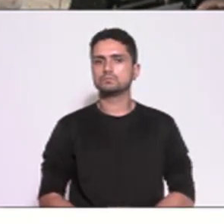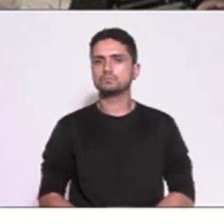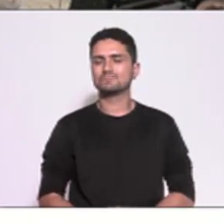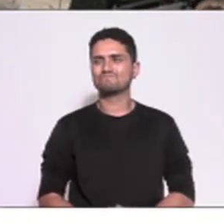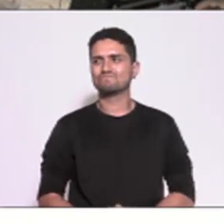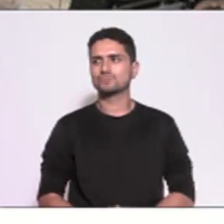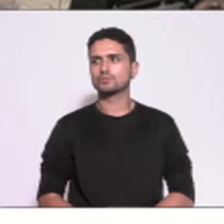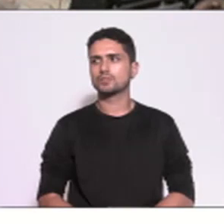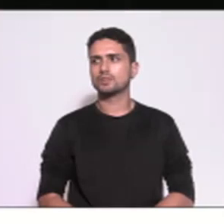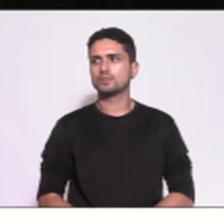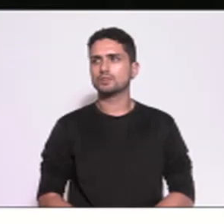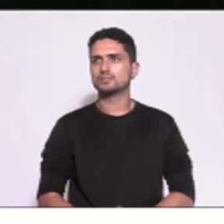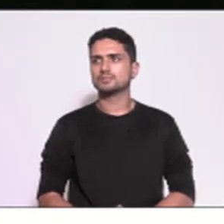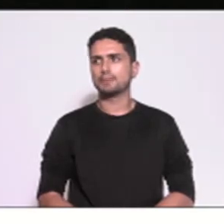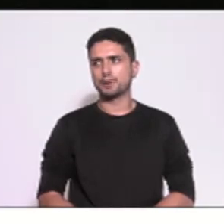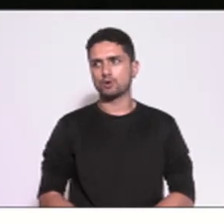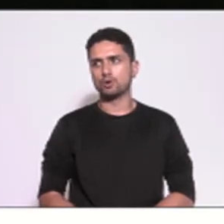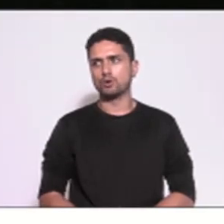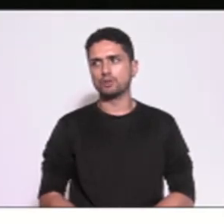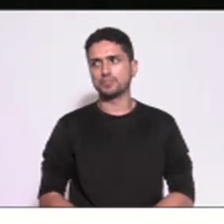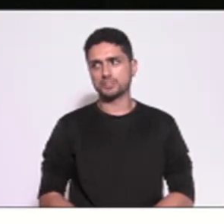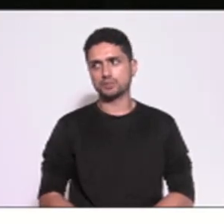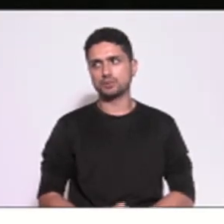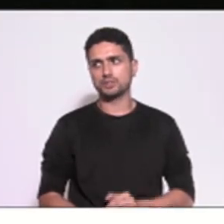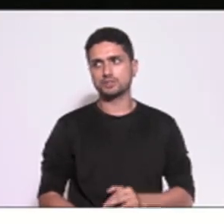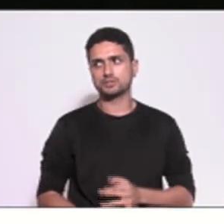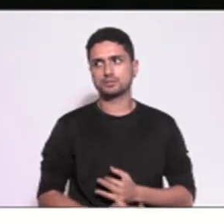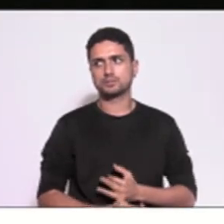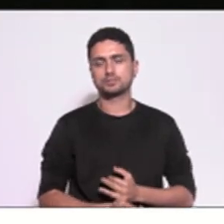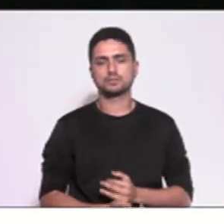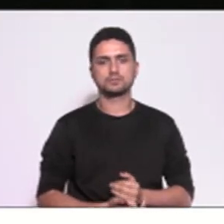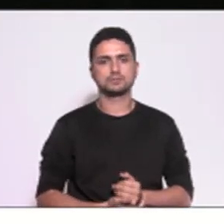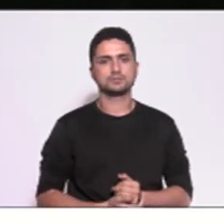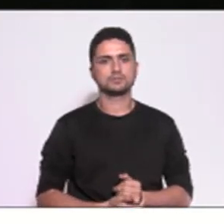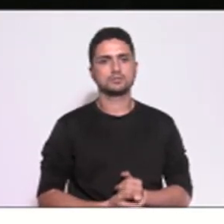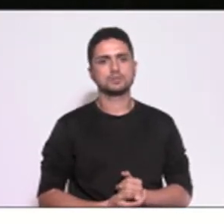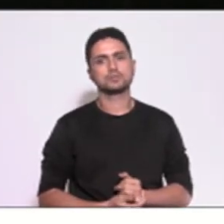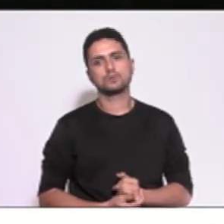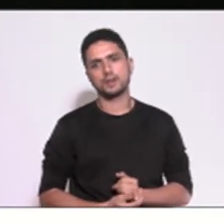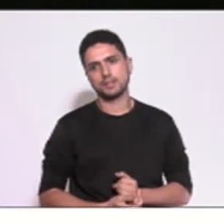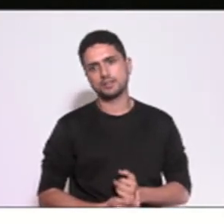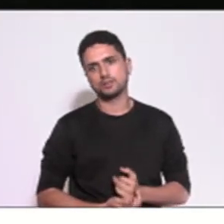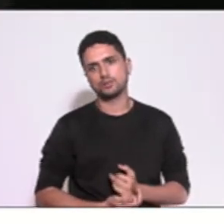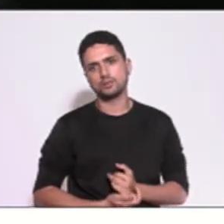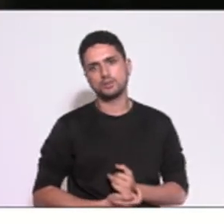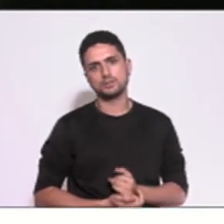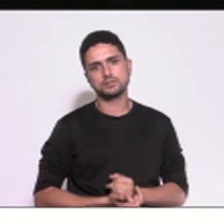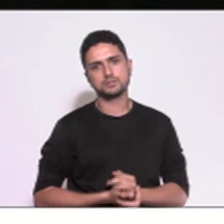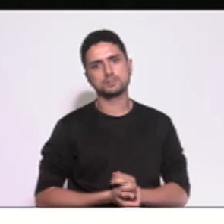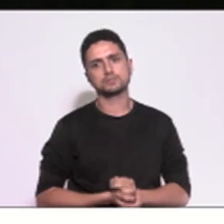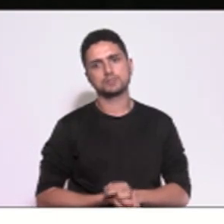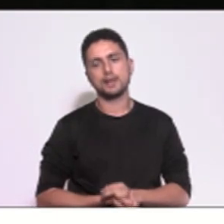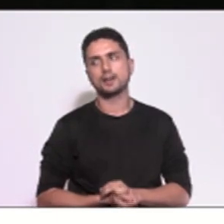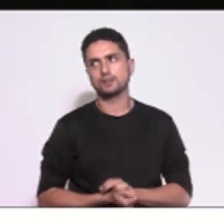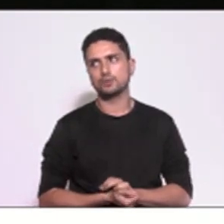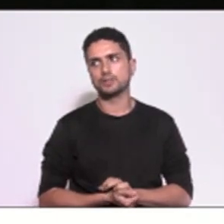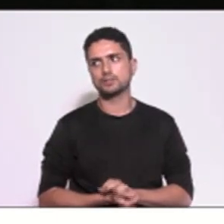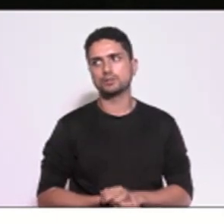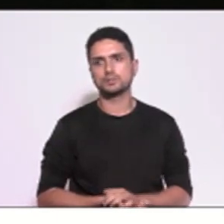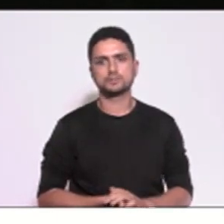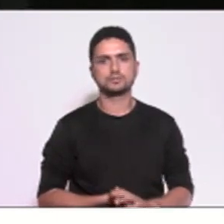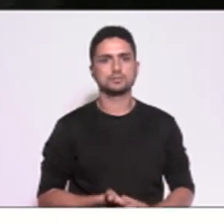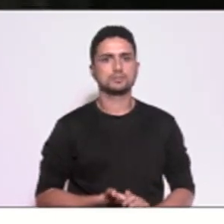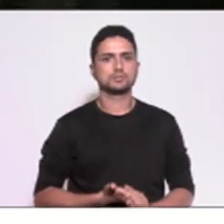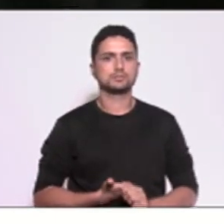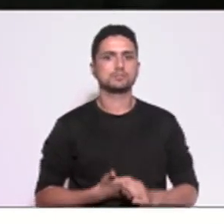Antes de dar continuidade, eu gostaria de saudar a presença do secretário de Ciência e